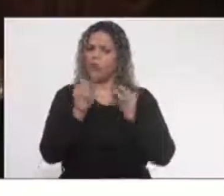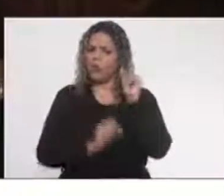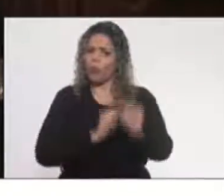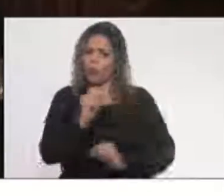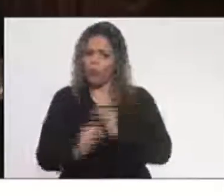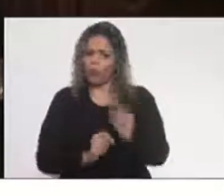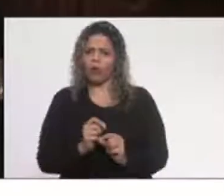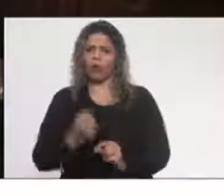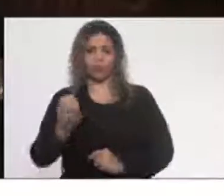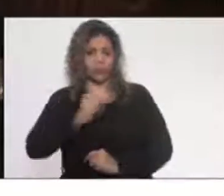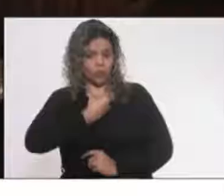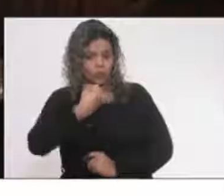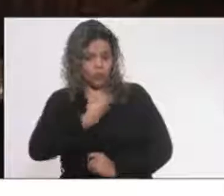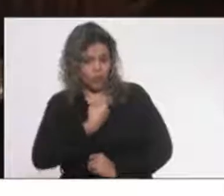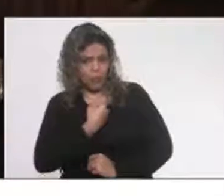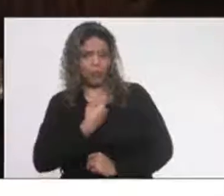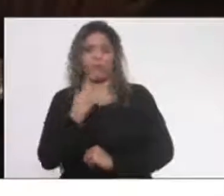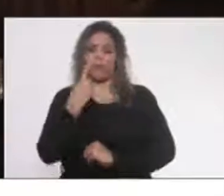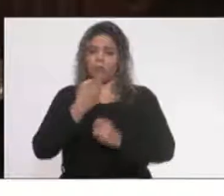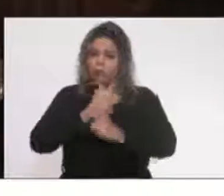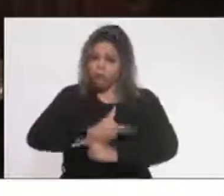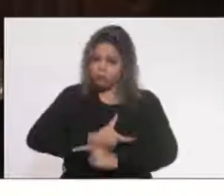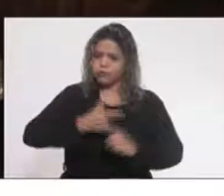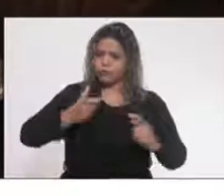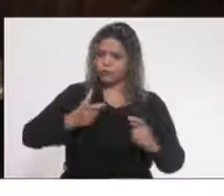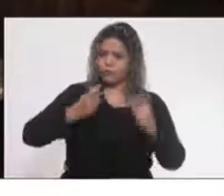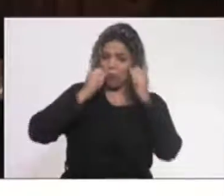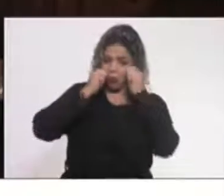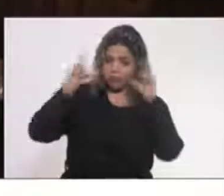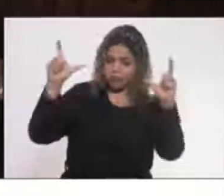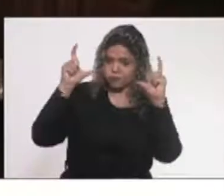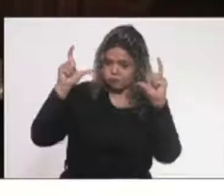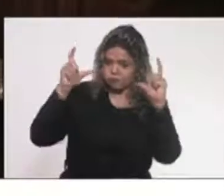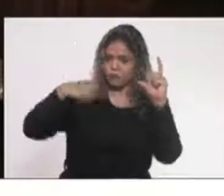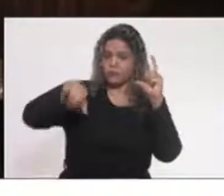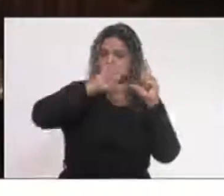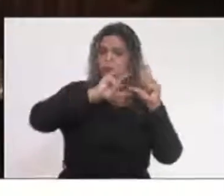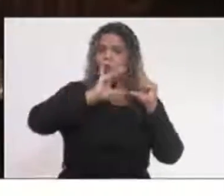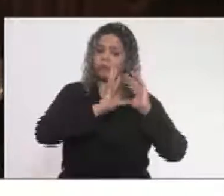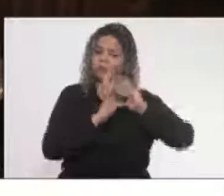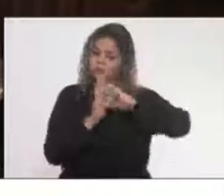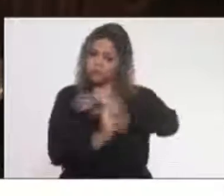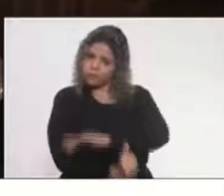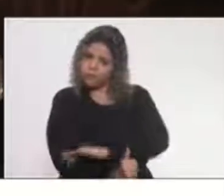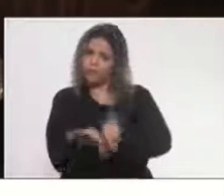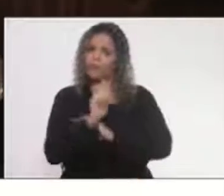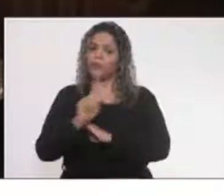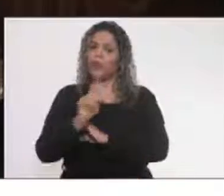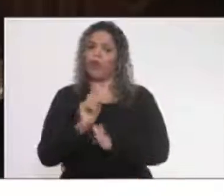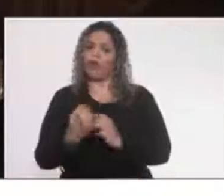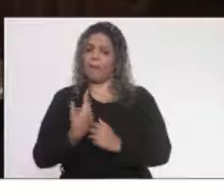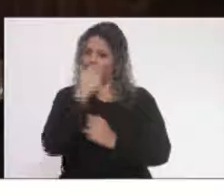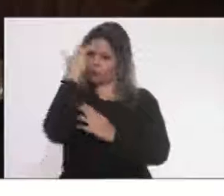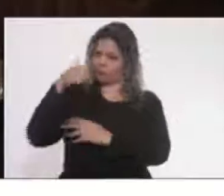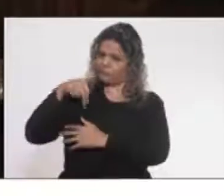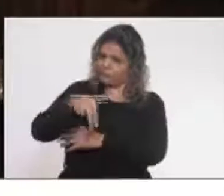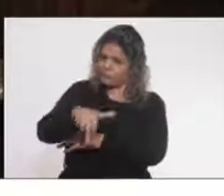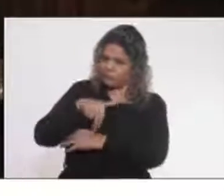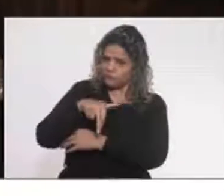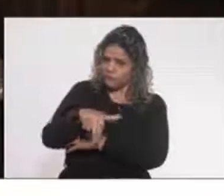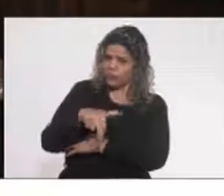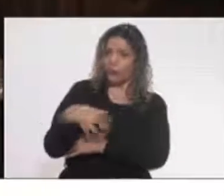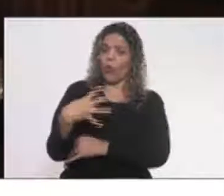veementemente o número de crescimento alarmante dos roubos a transeuntes,